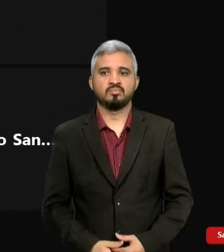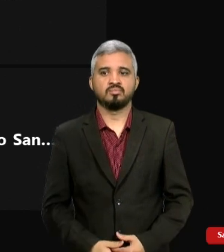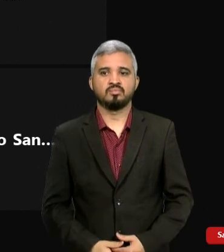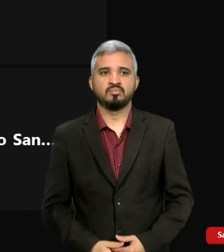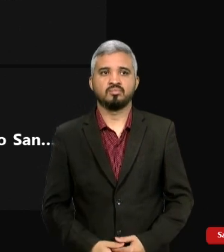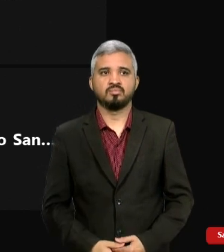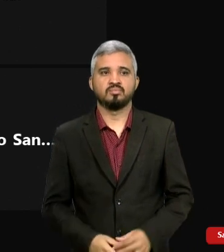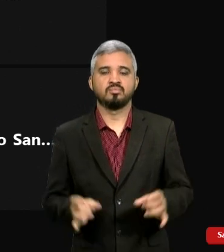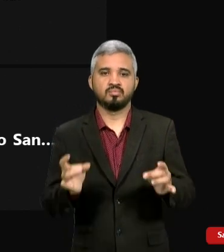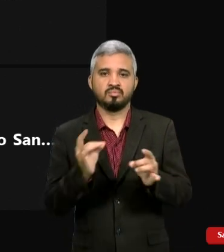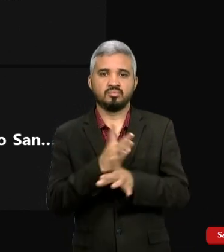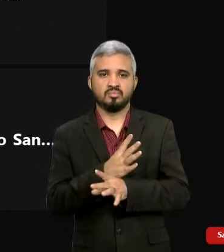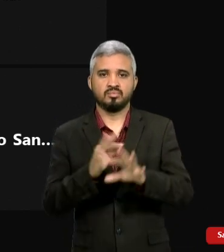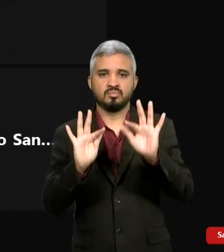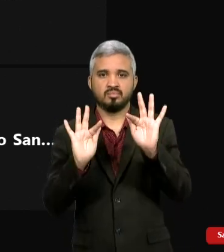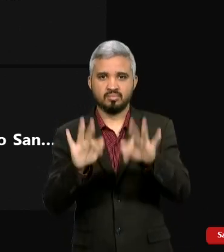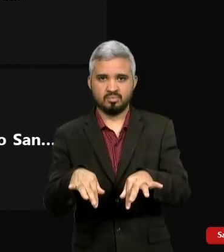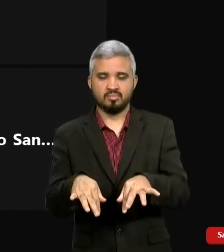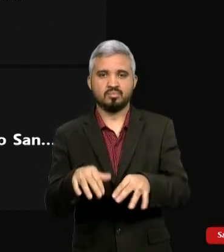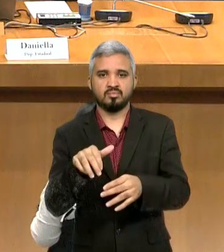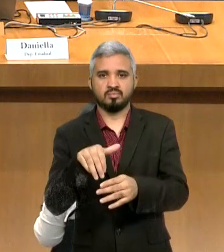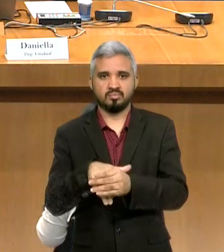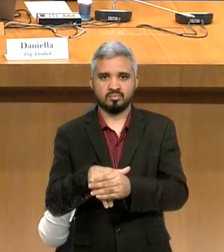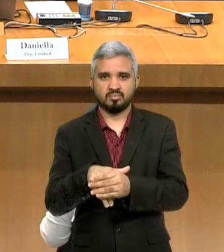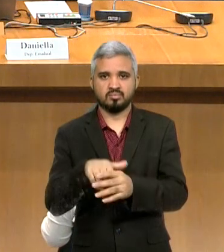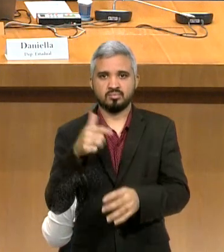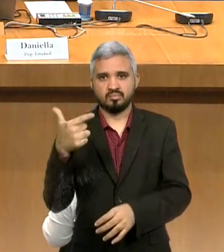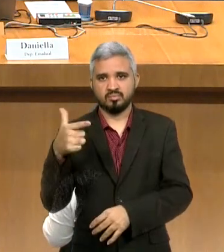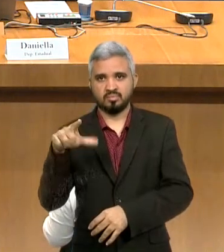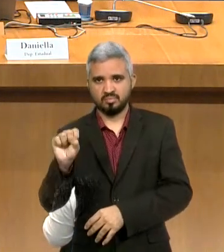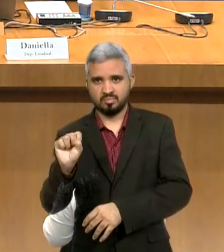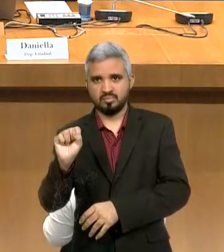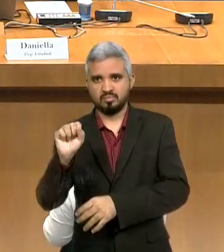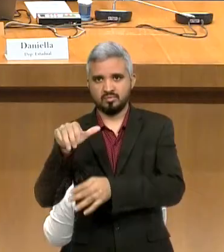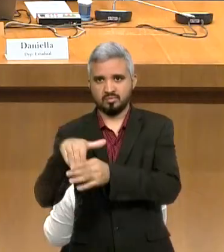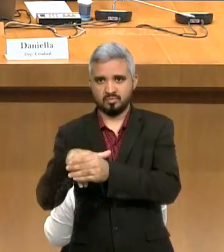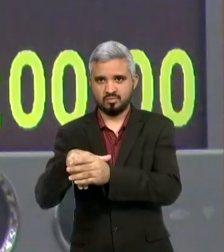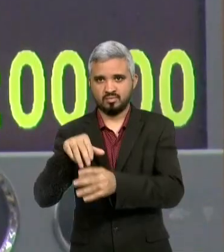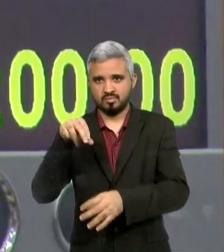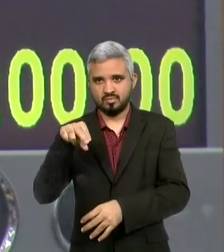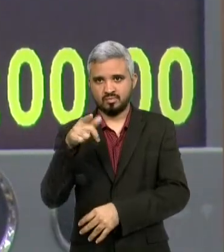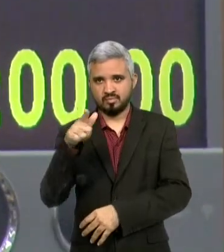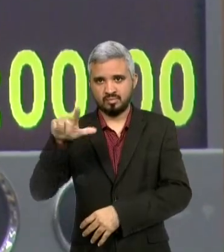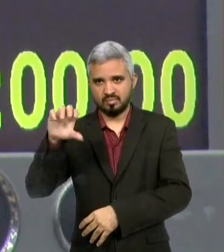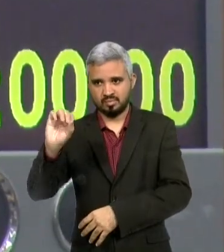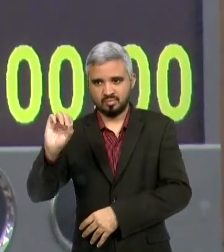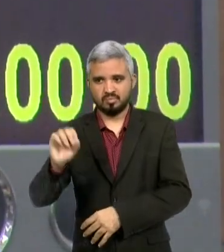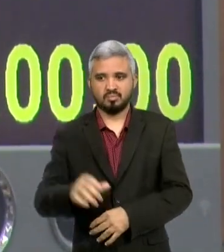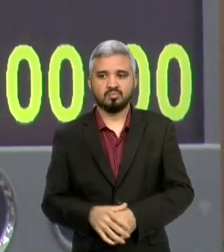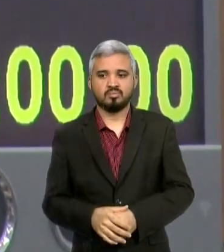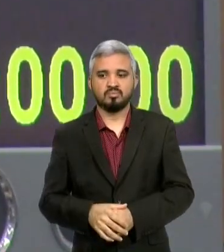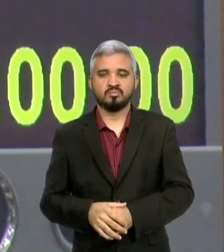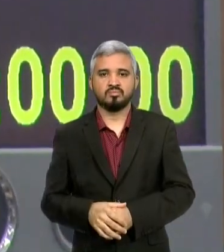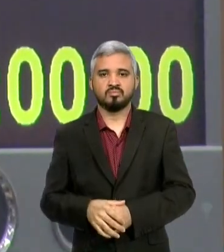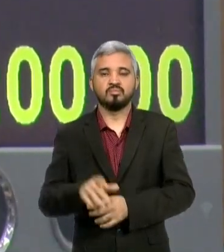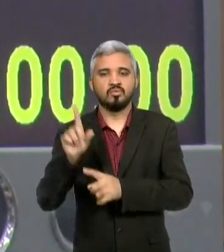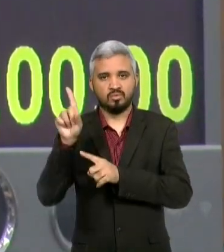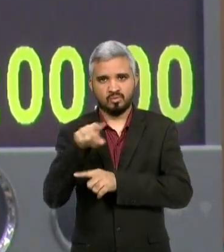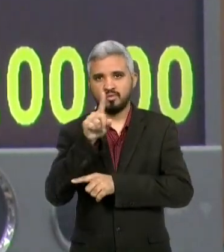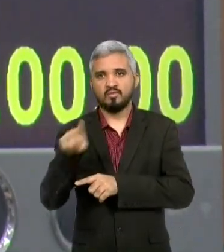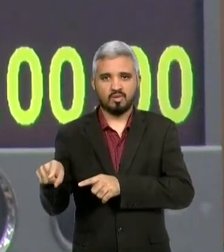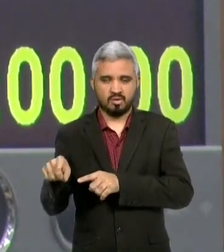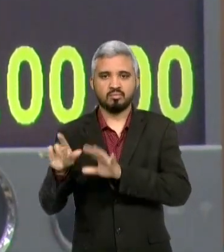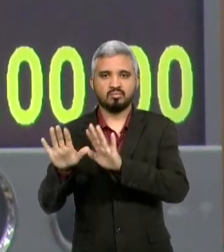Pronto, vamos encerrar a votação. 28 votos não. Mantido o